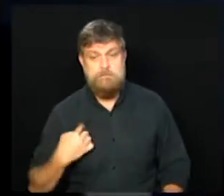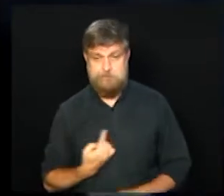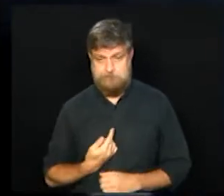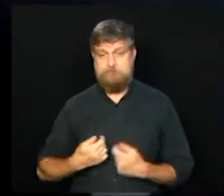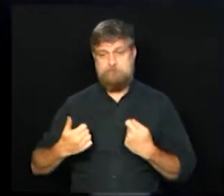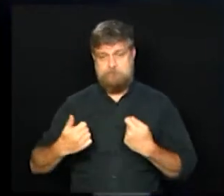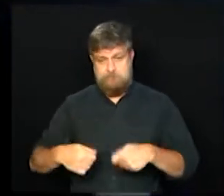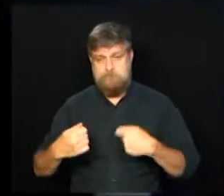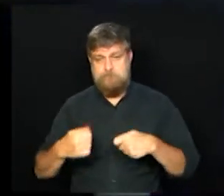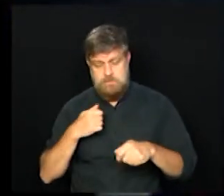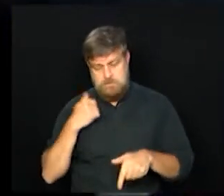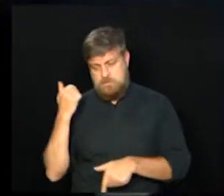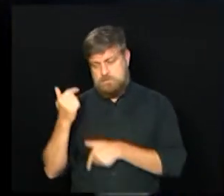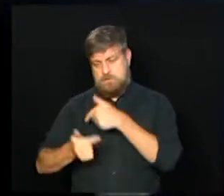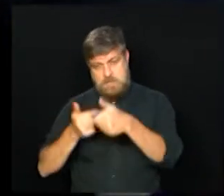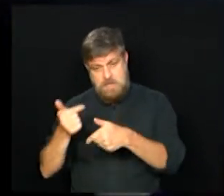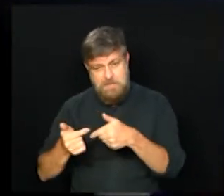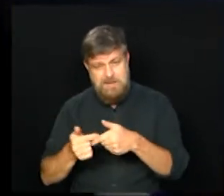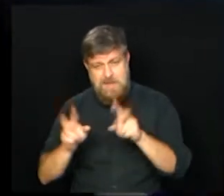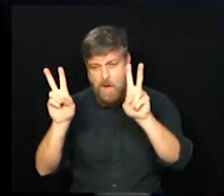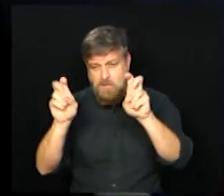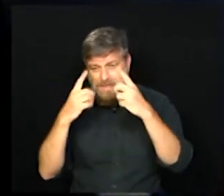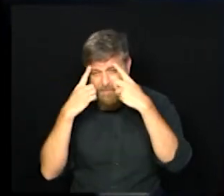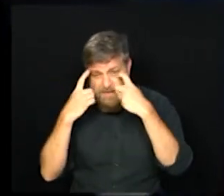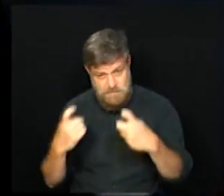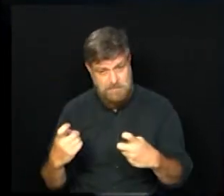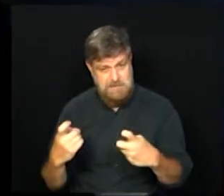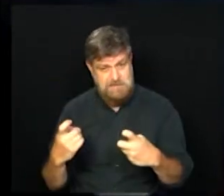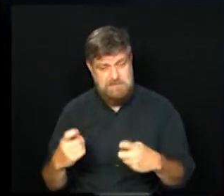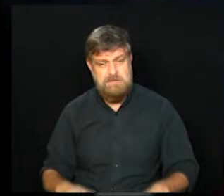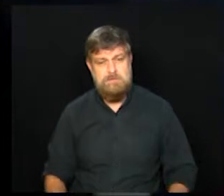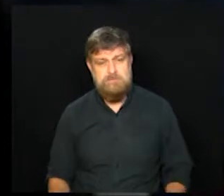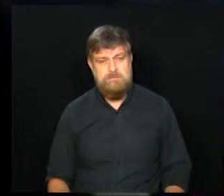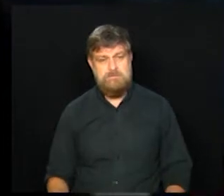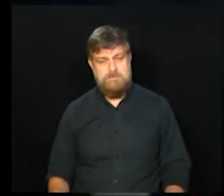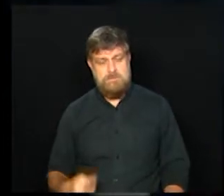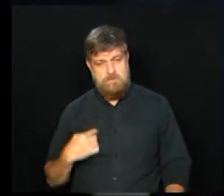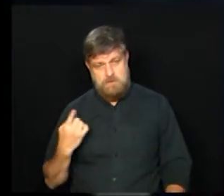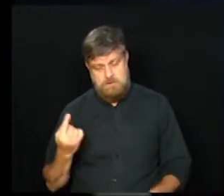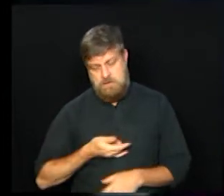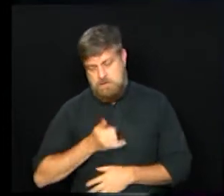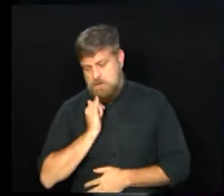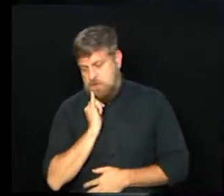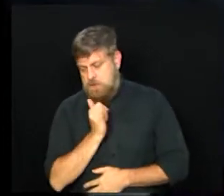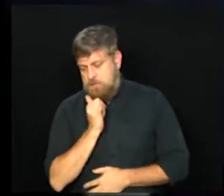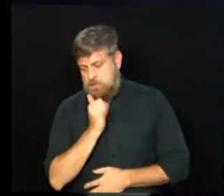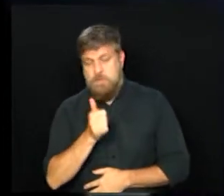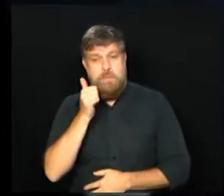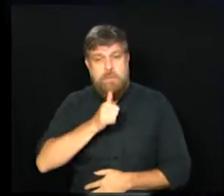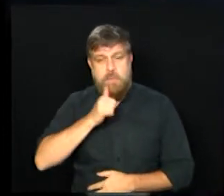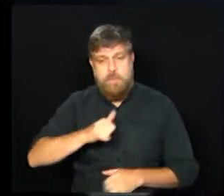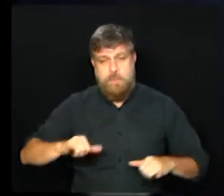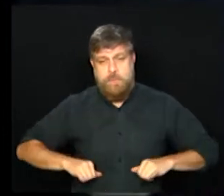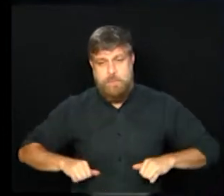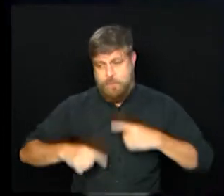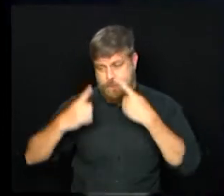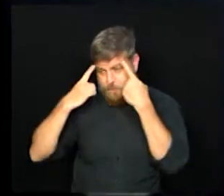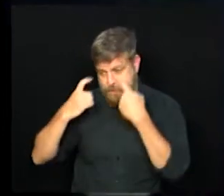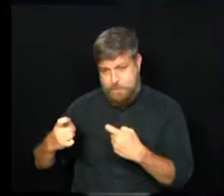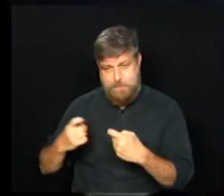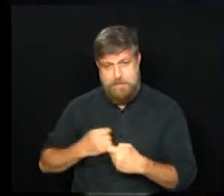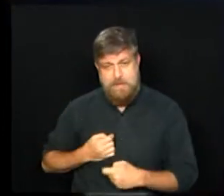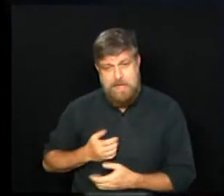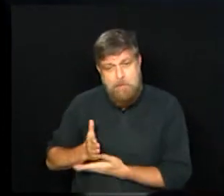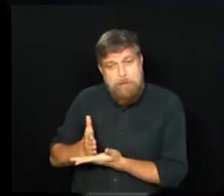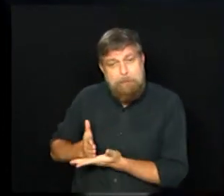precisamos trabalhar a violência como um todo. Né? Quando a gente fala de violência contra a mulher, nós estamos falando de uma faceta da